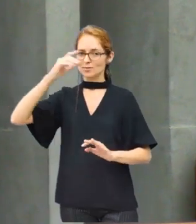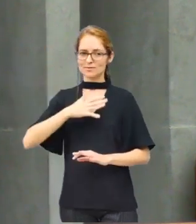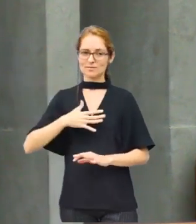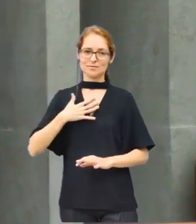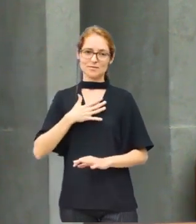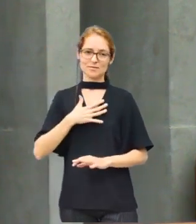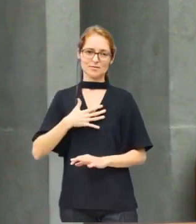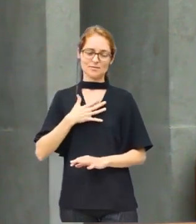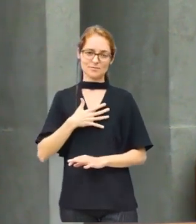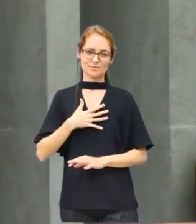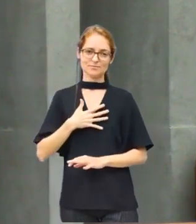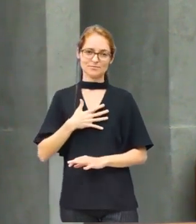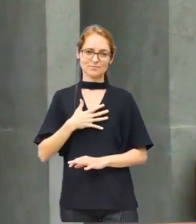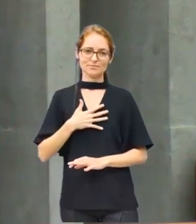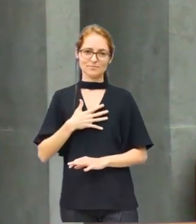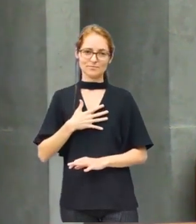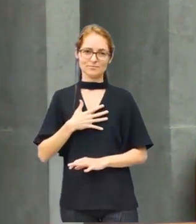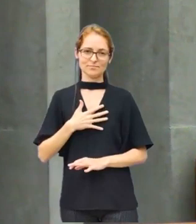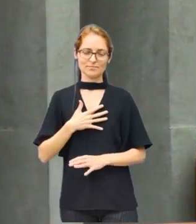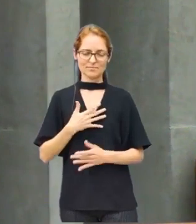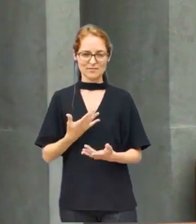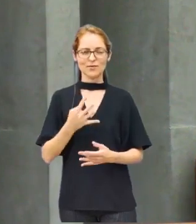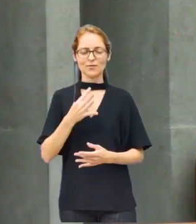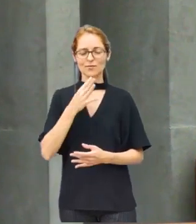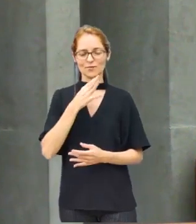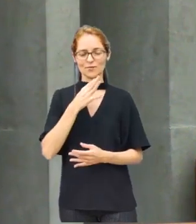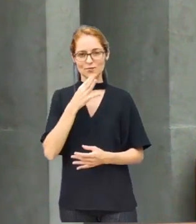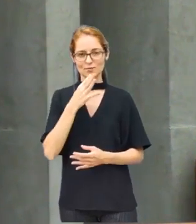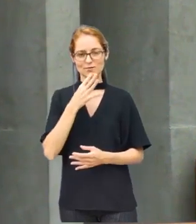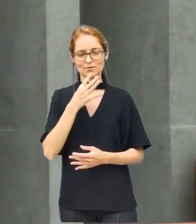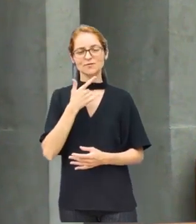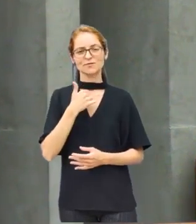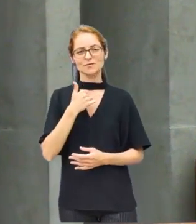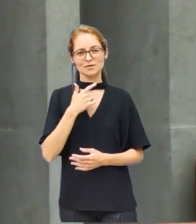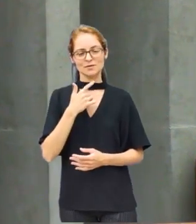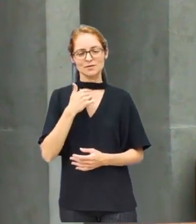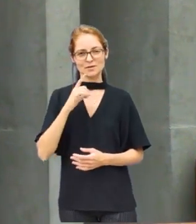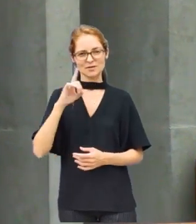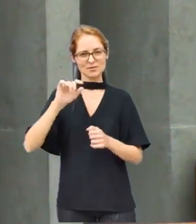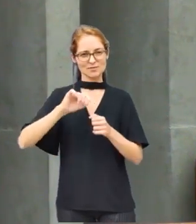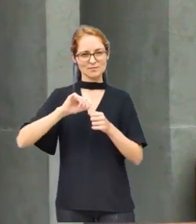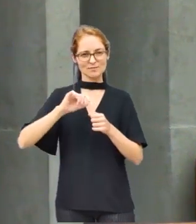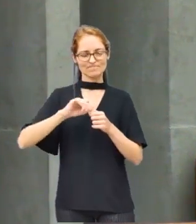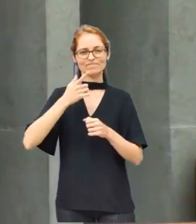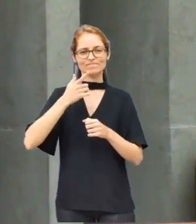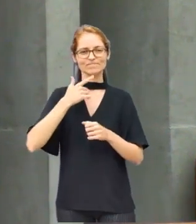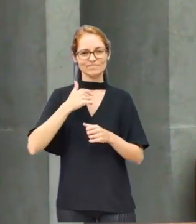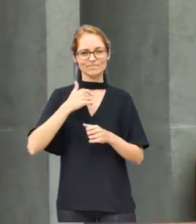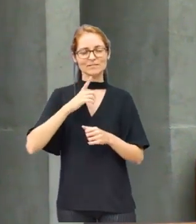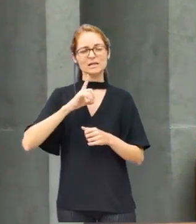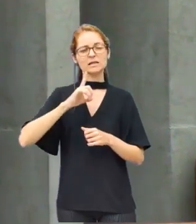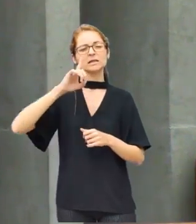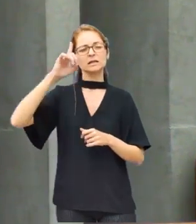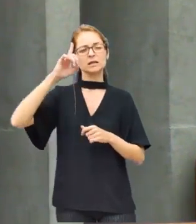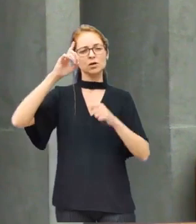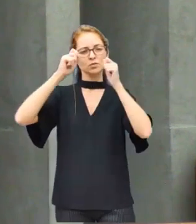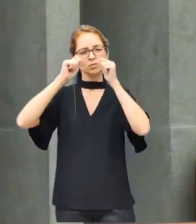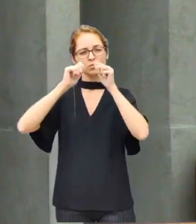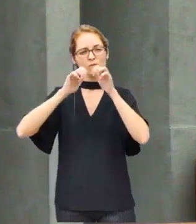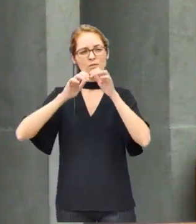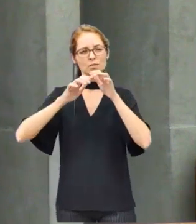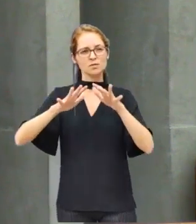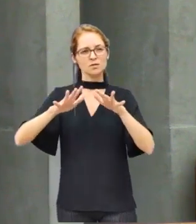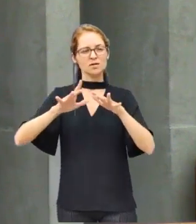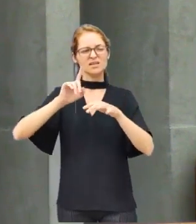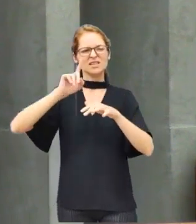Senhor? Você conhecer a vontade dEle, fazer a vontade dEle. Que Deus possa nos abençoar, que